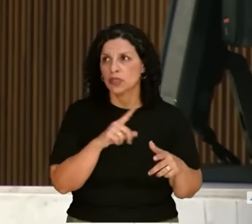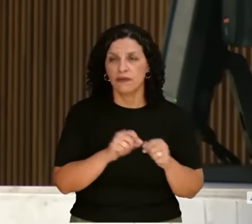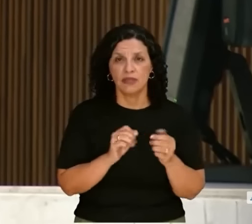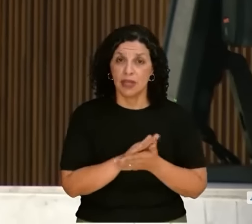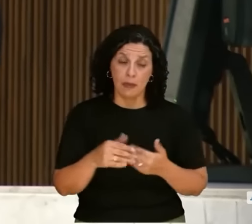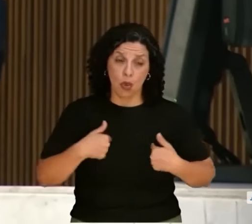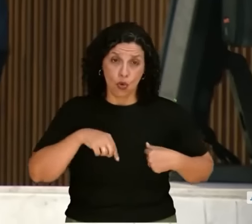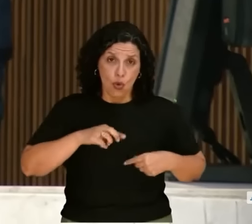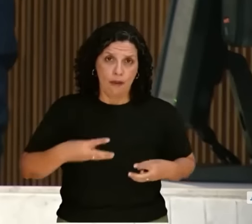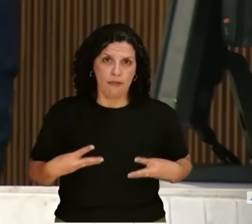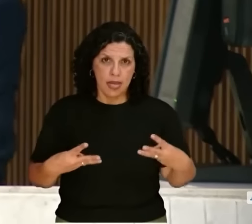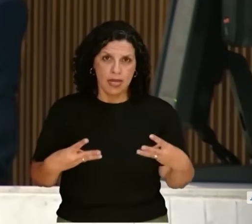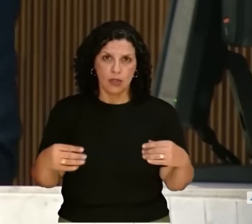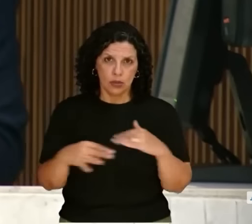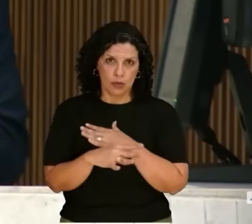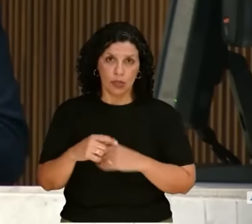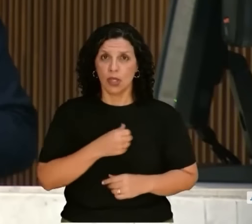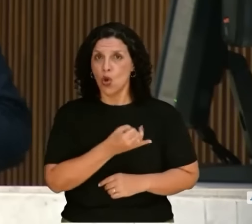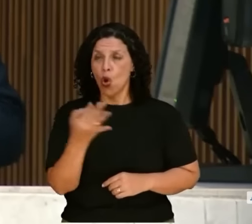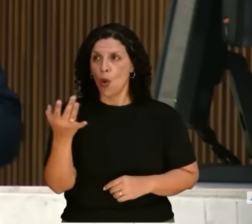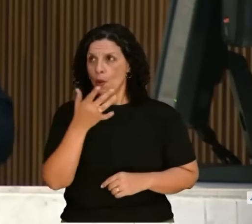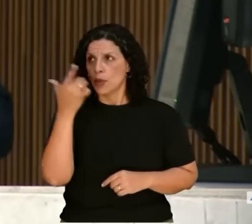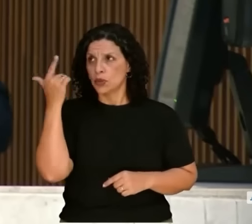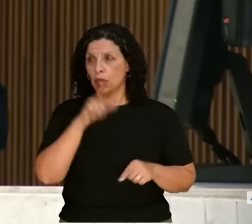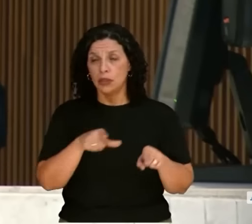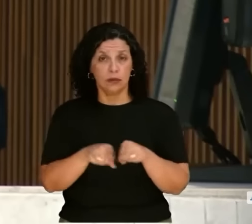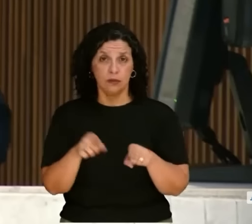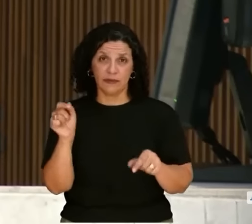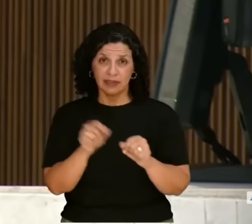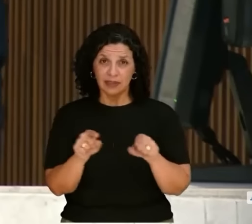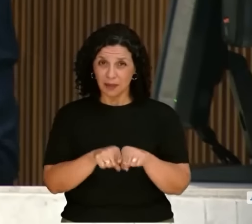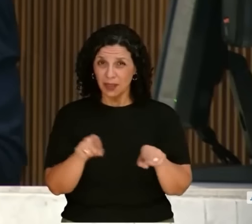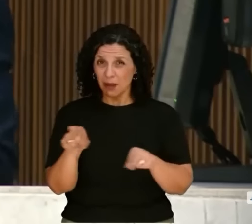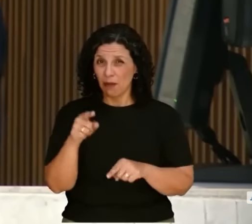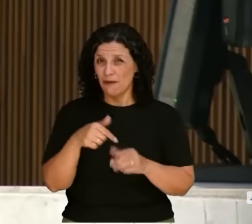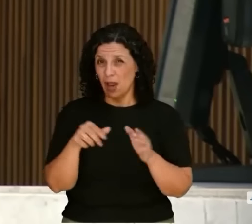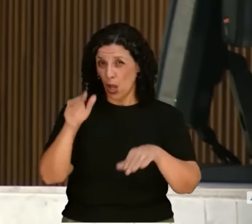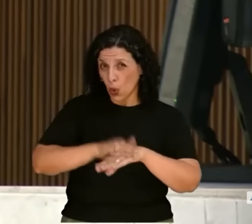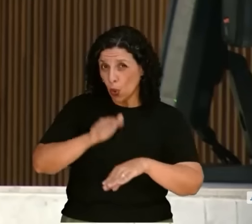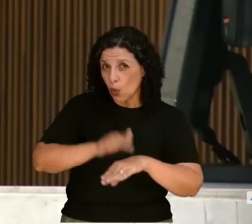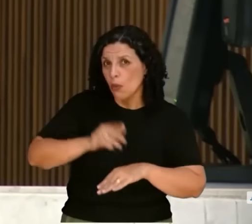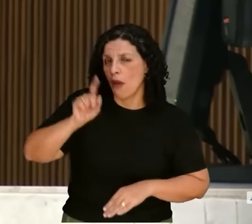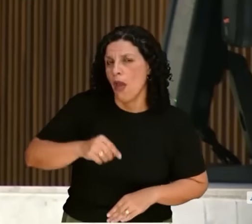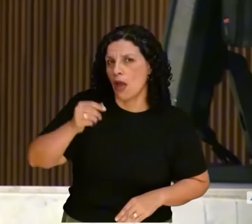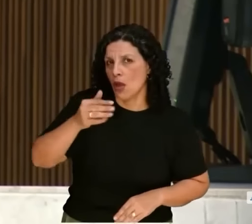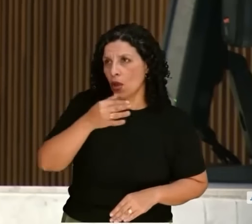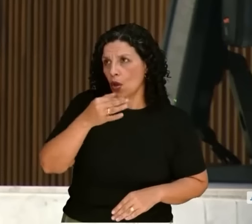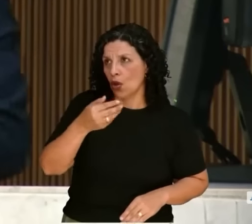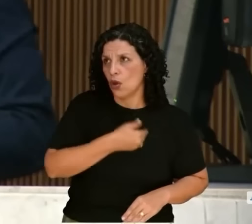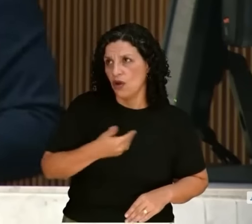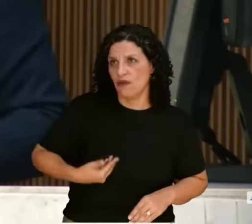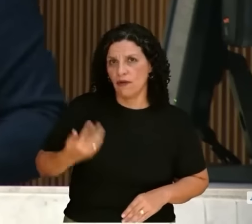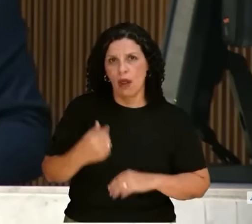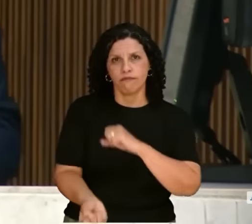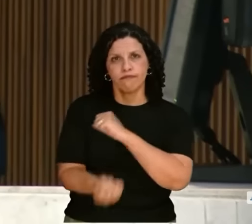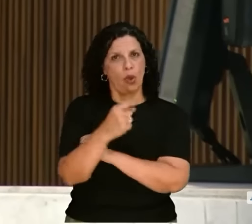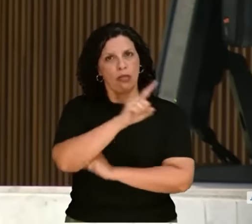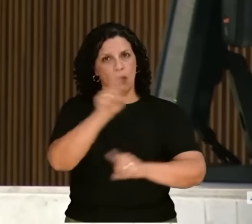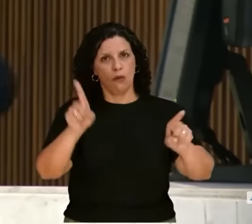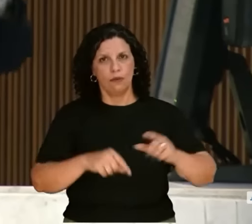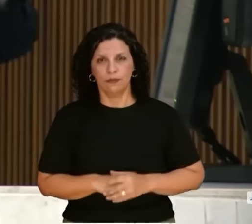mas eu não sou. E tem vários aqui que também não deixariam. Mas jogar a culpa no governo federal, ó, vai ter